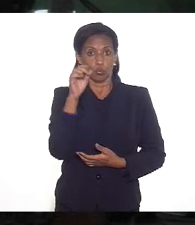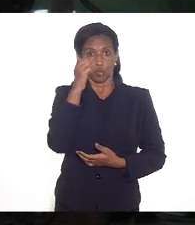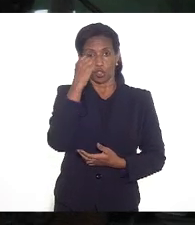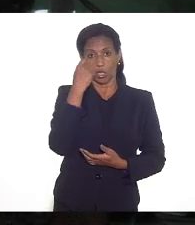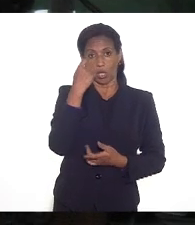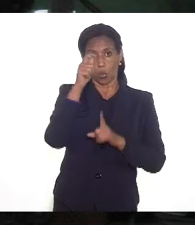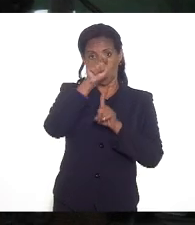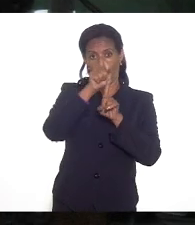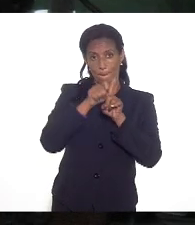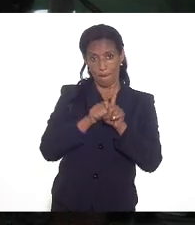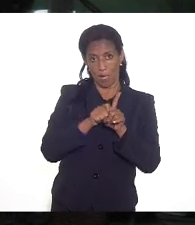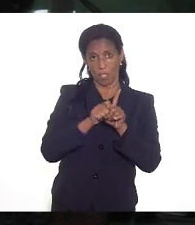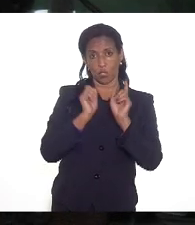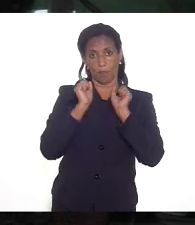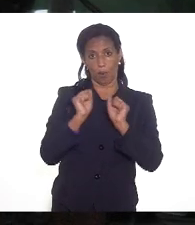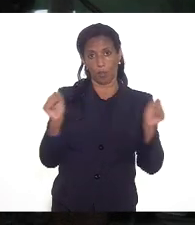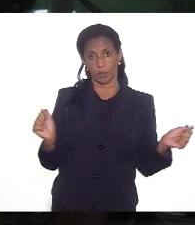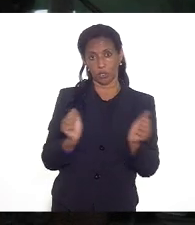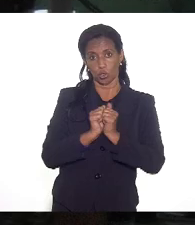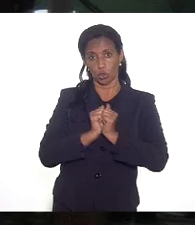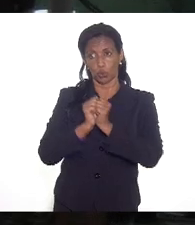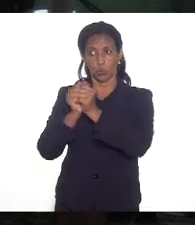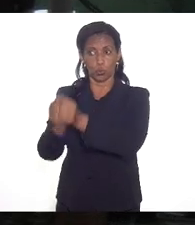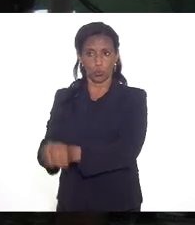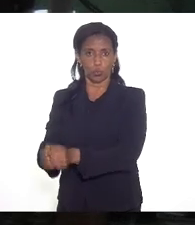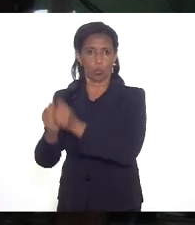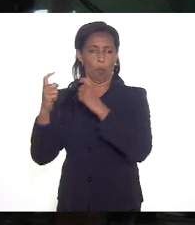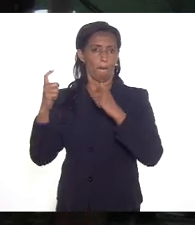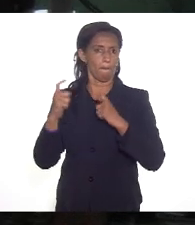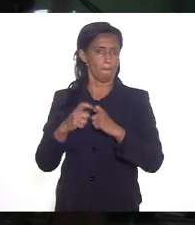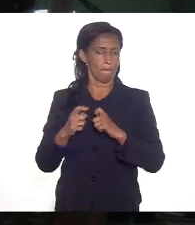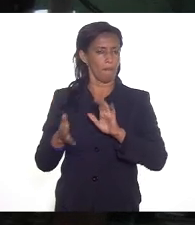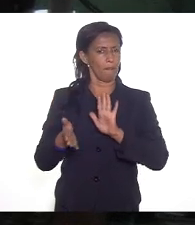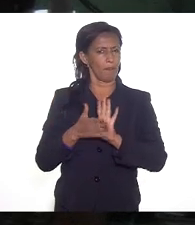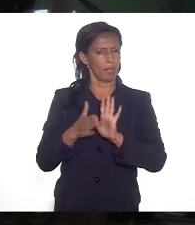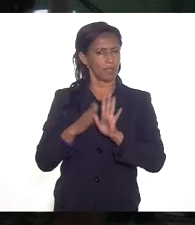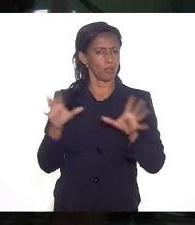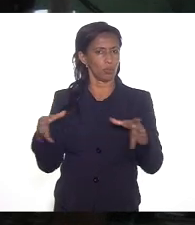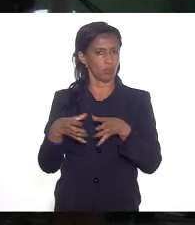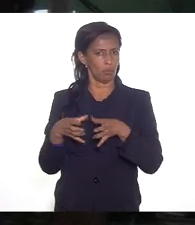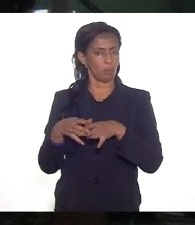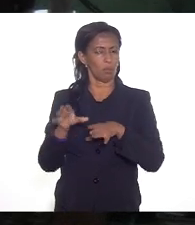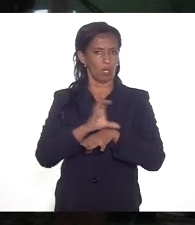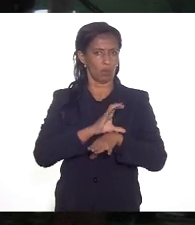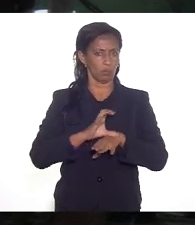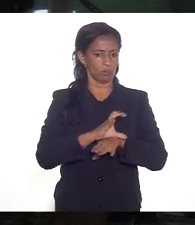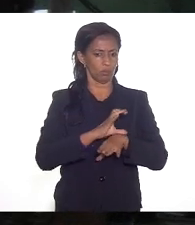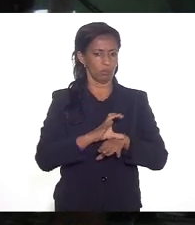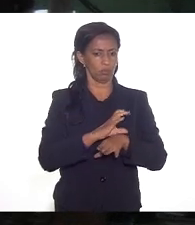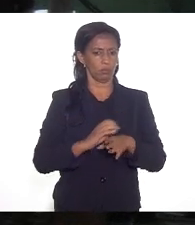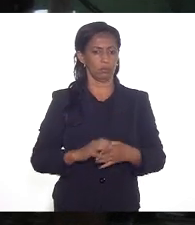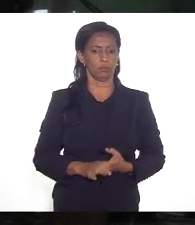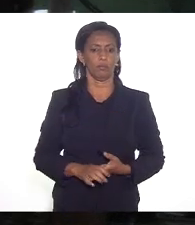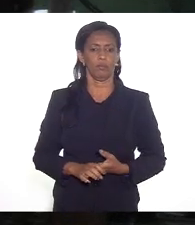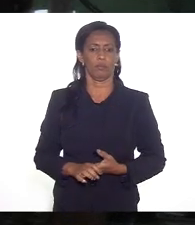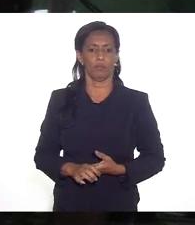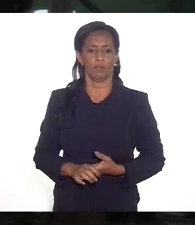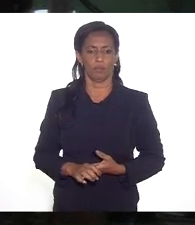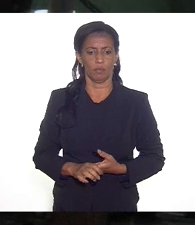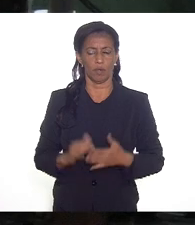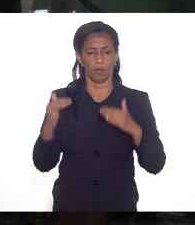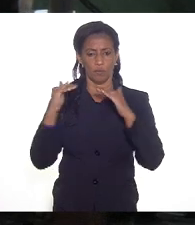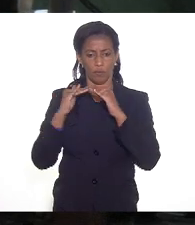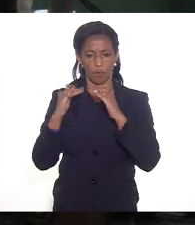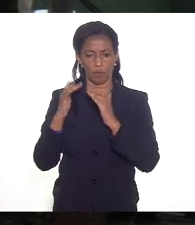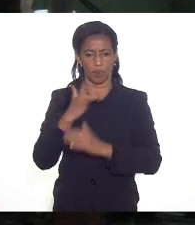posso acompanhar os atendimentos à o sal pareceres da comissão de coração se separa condicionalidade de assuntos da criança do Adolescente do Idoso